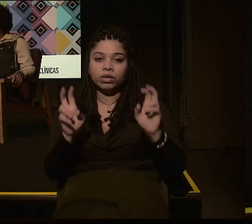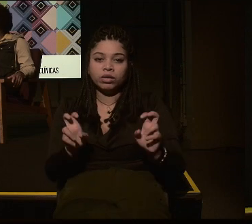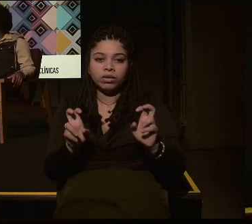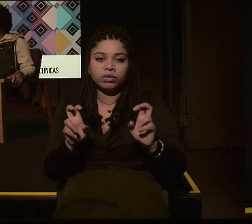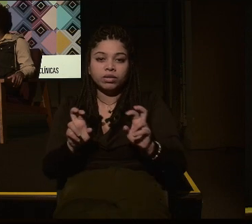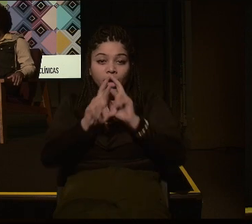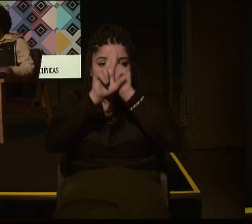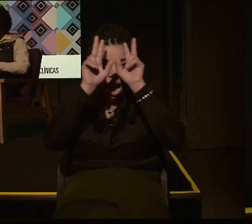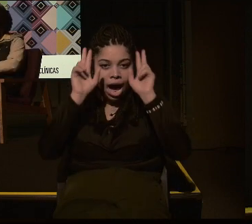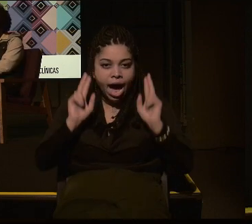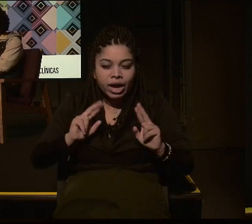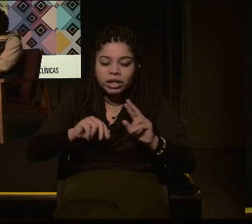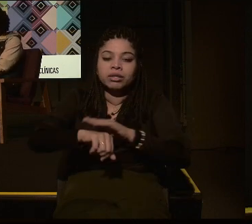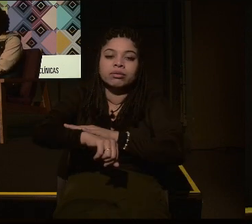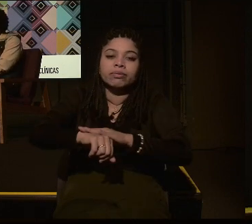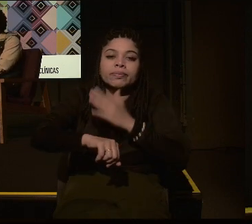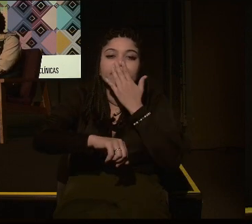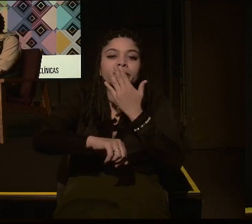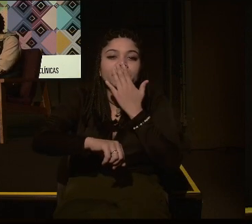ele é analítico.